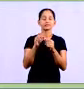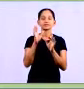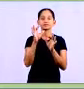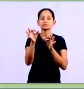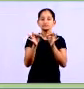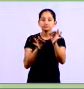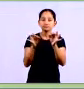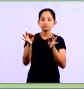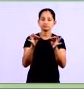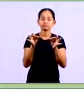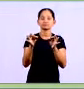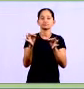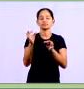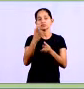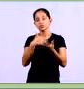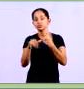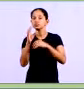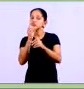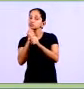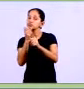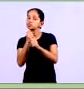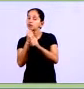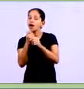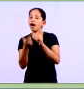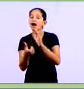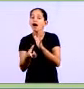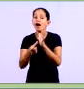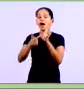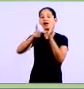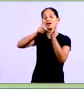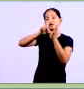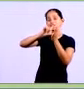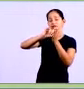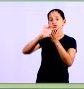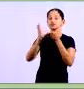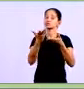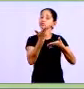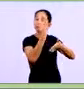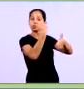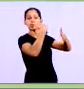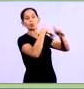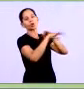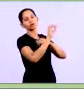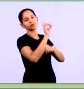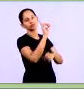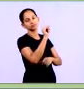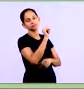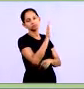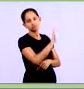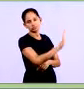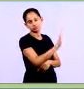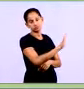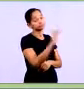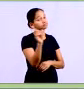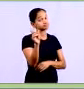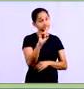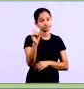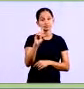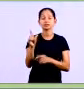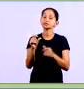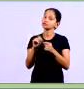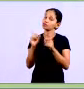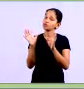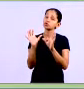de chegar na empresa, ou antes de chegar na prateleira. Se é antes de chegar, ele faz parte do custo